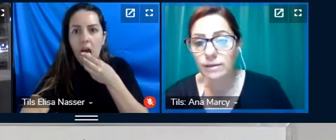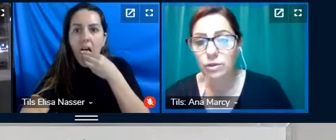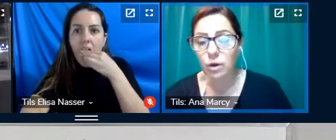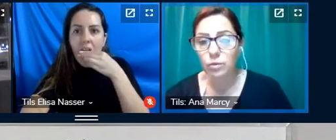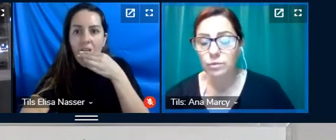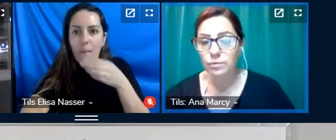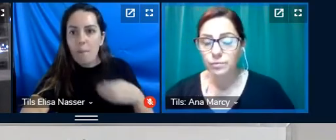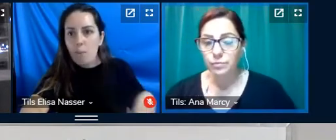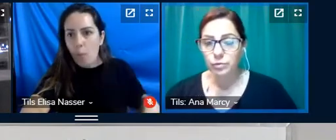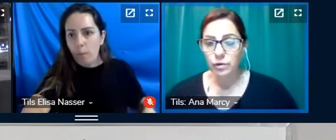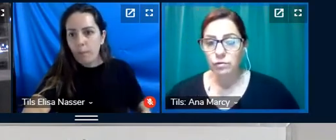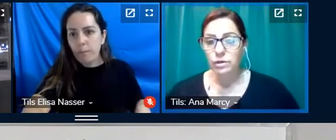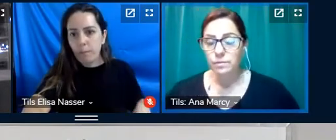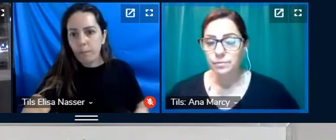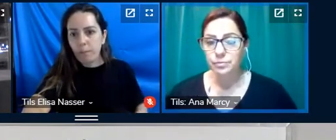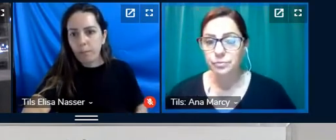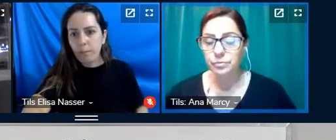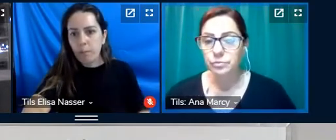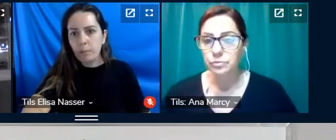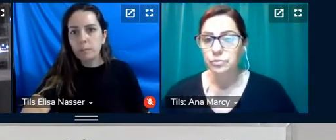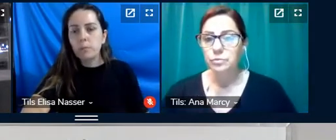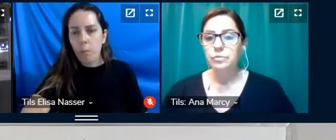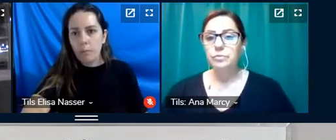Tá. Tá bem.